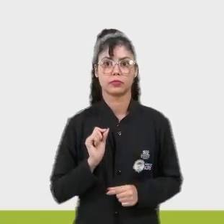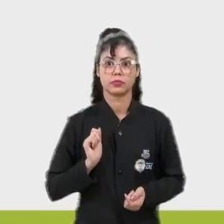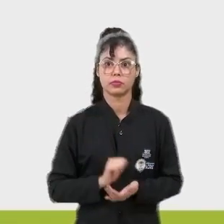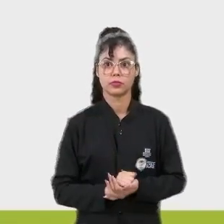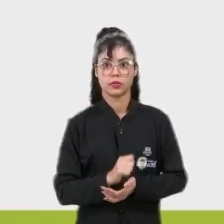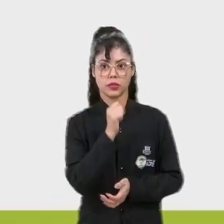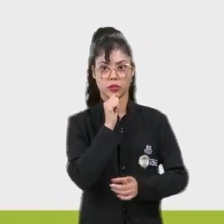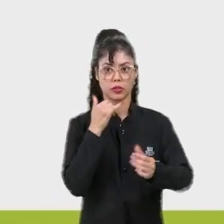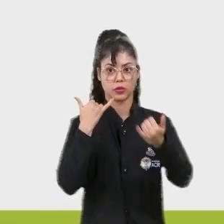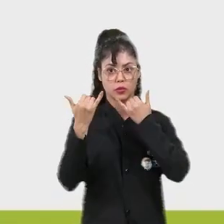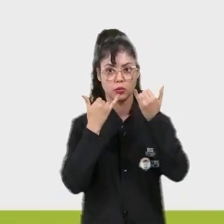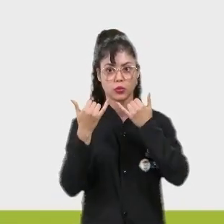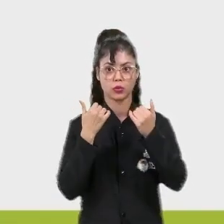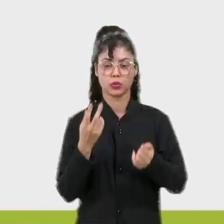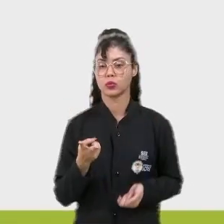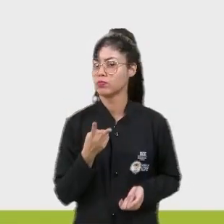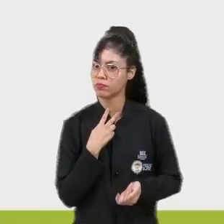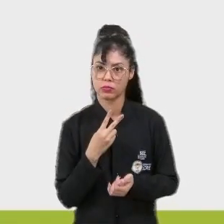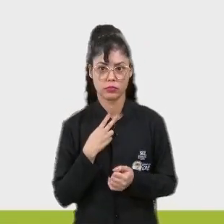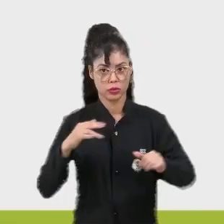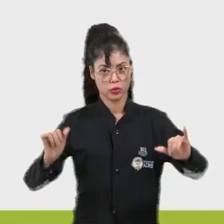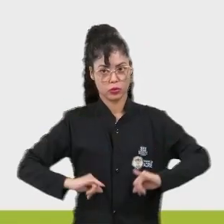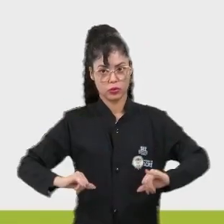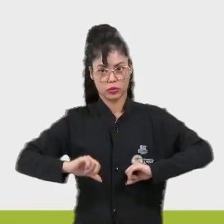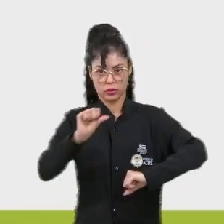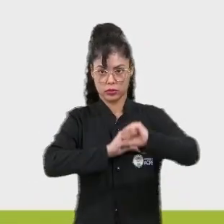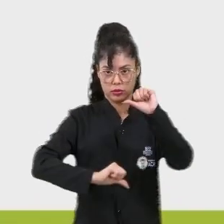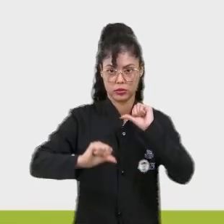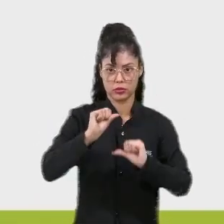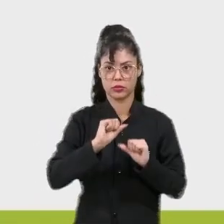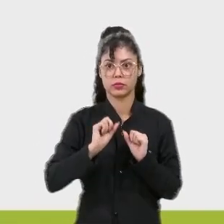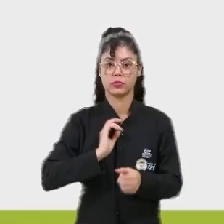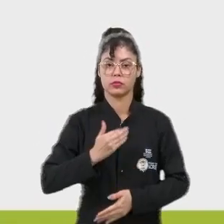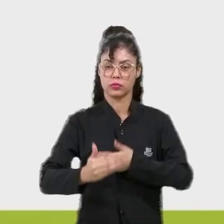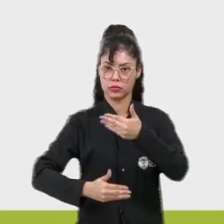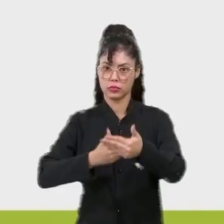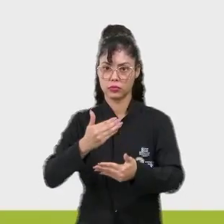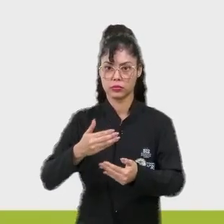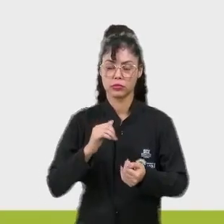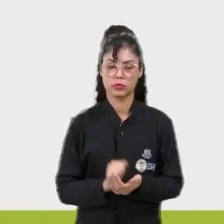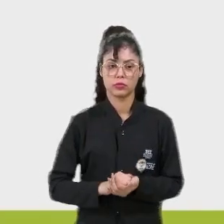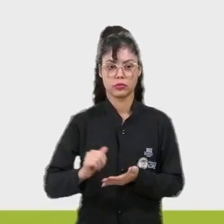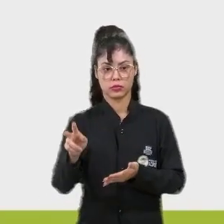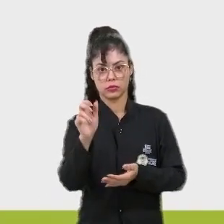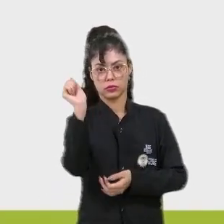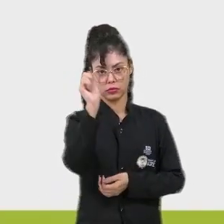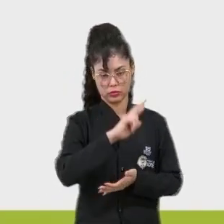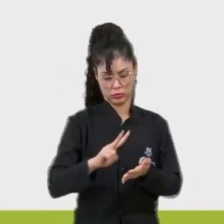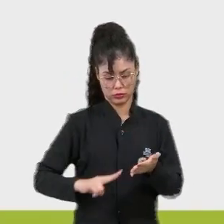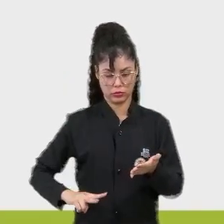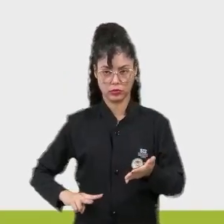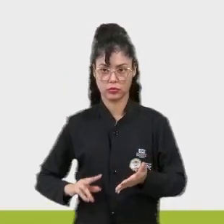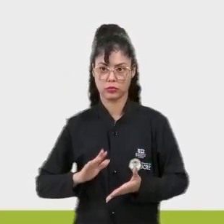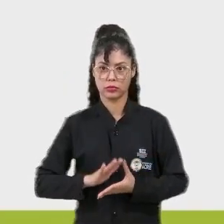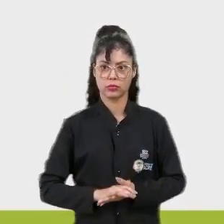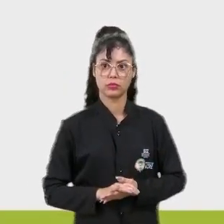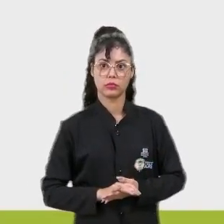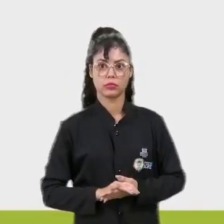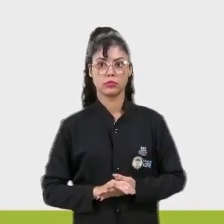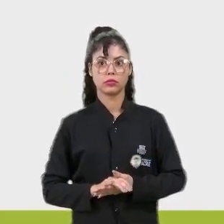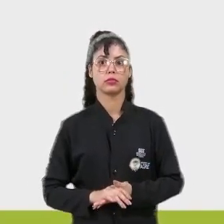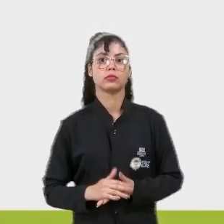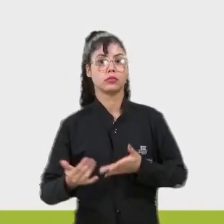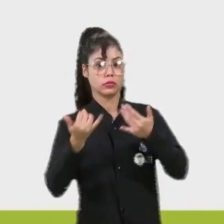a informação ela não pode sofrer transformações durante o processo de leitura.